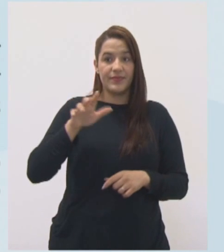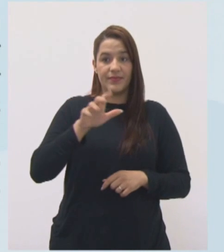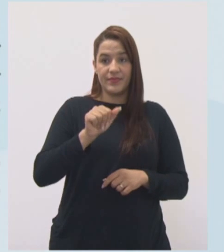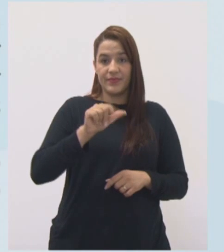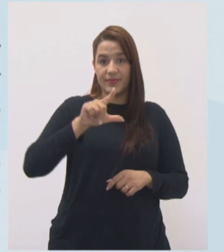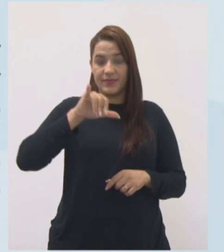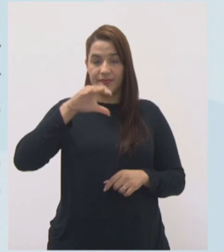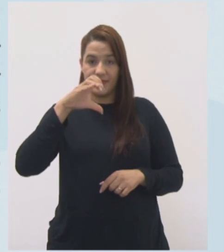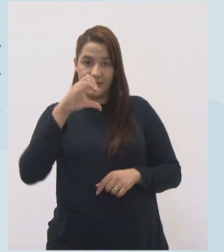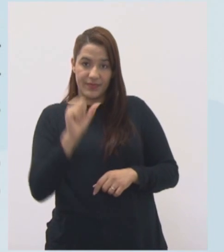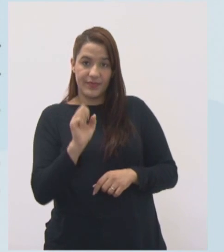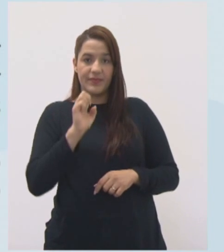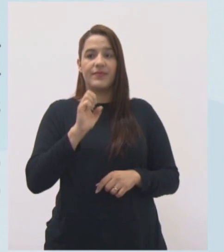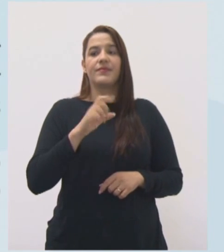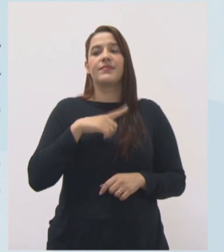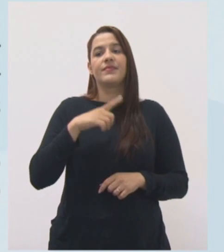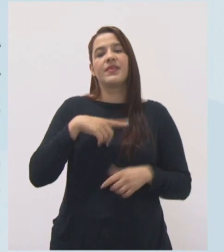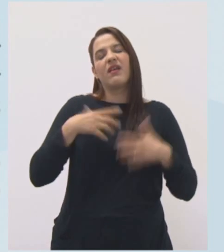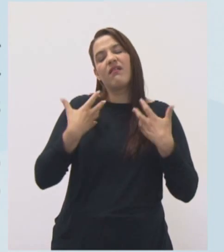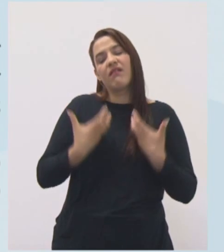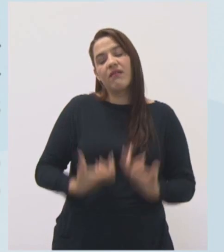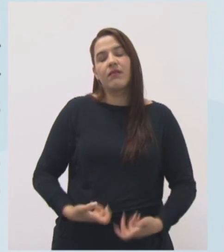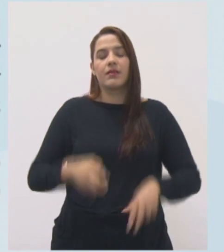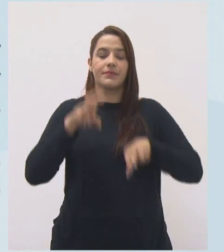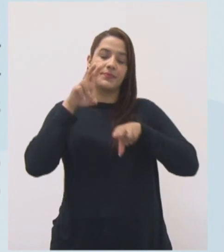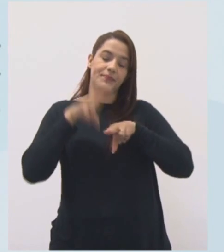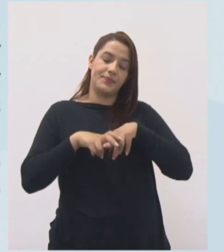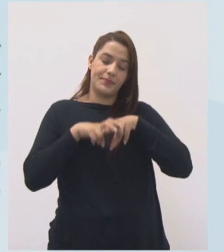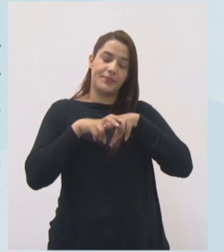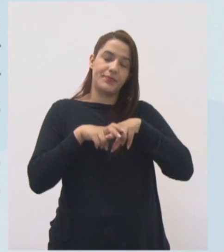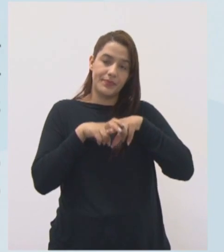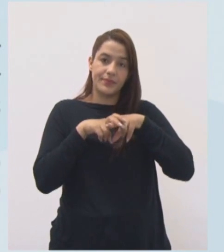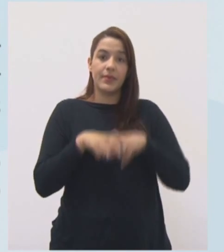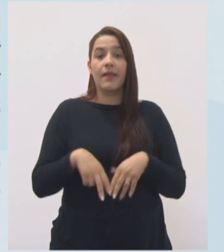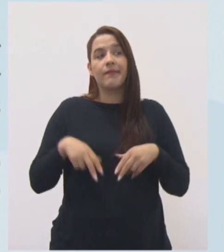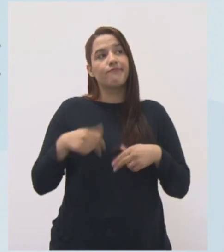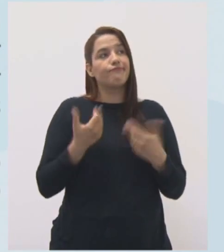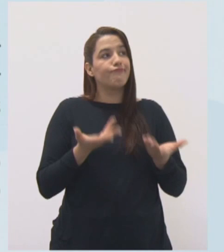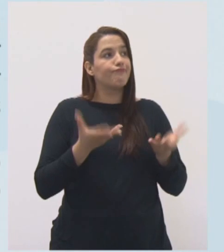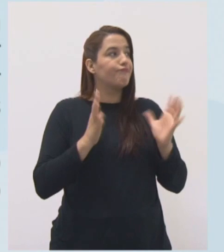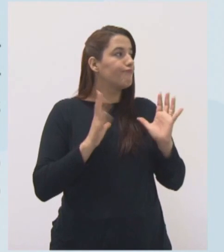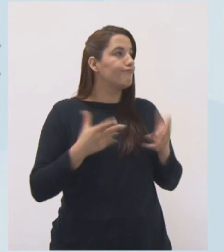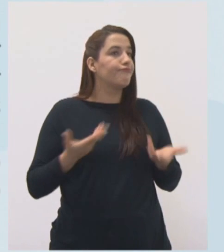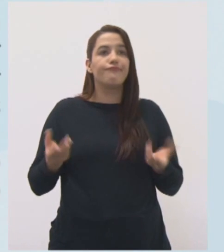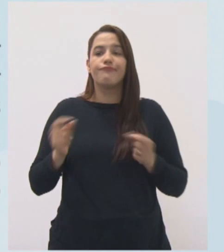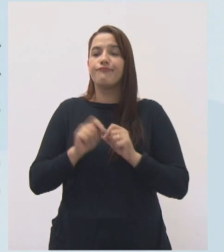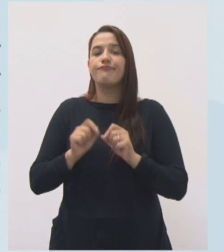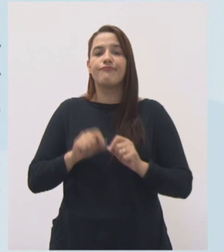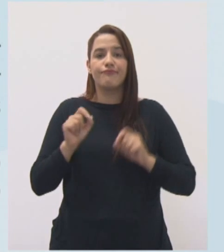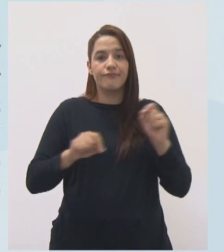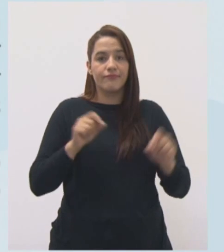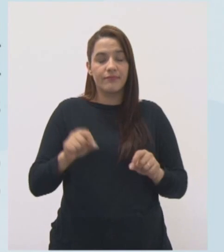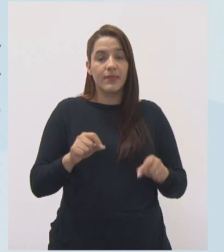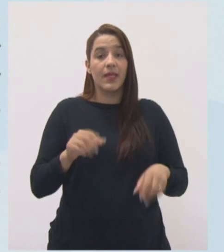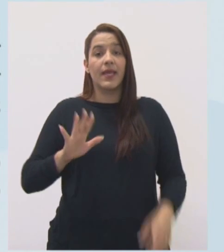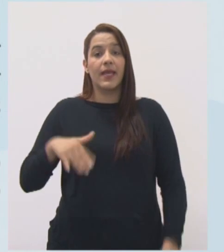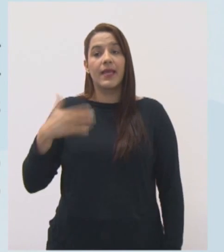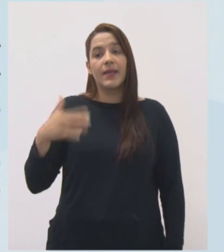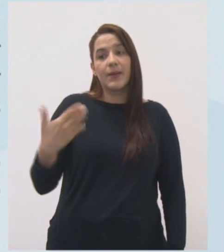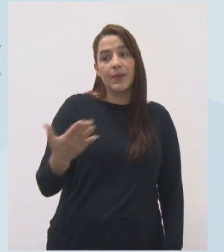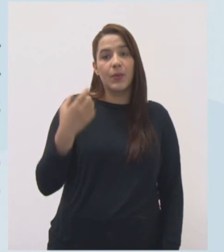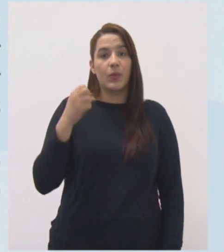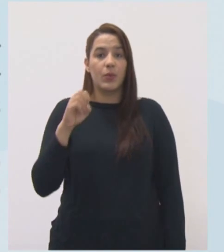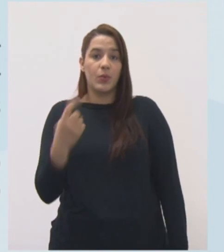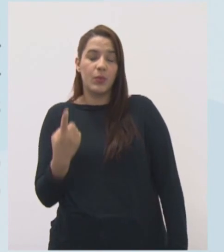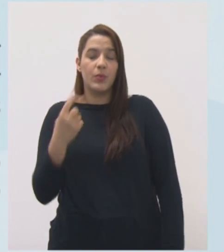começando a cansar-se de ficar sentada sobre o barranco, sem nada para fazer. Uma vez ou duas,